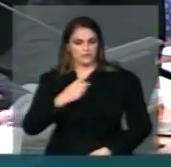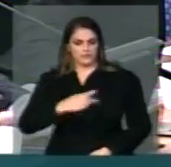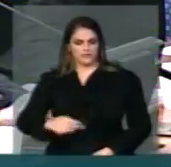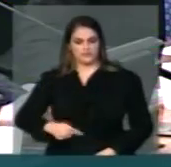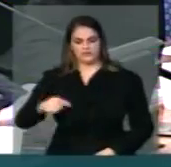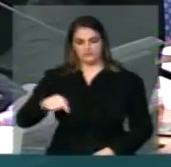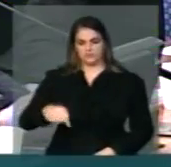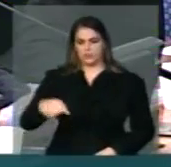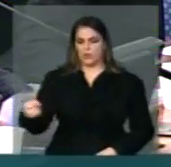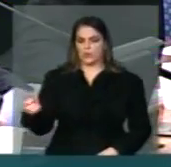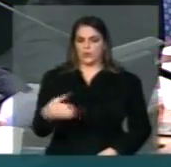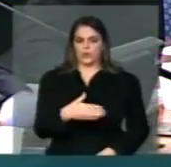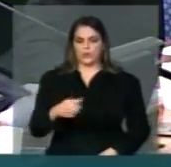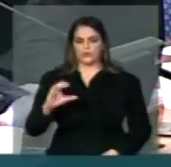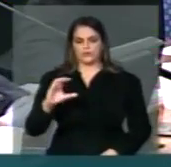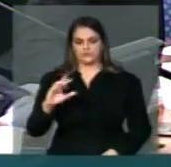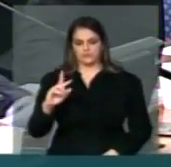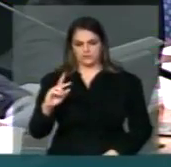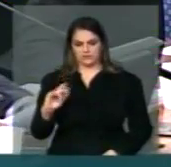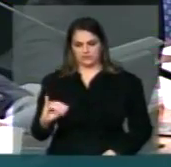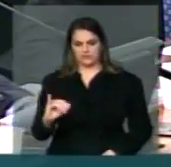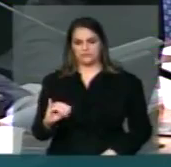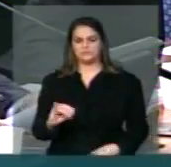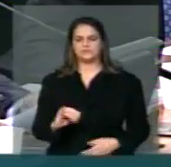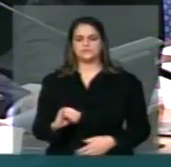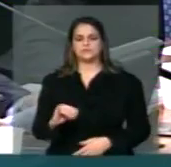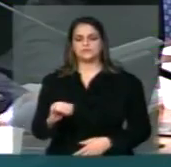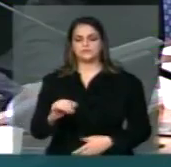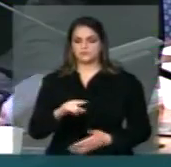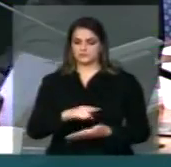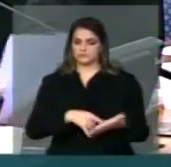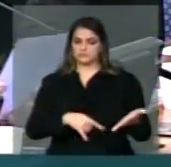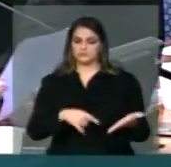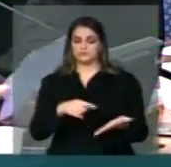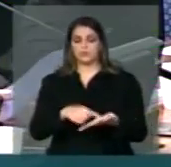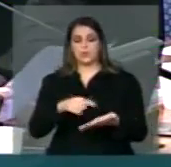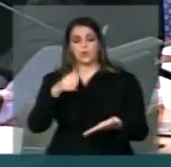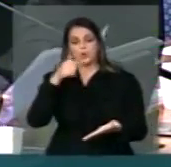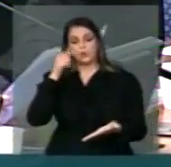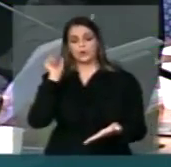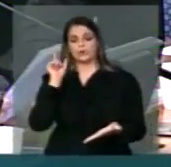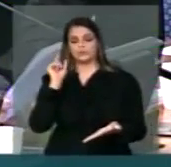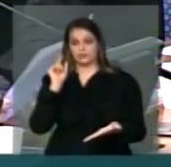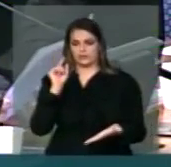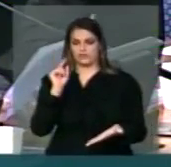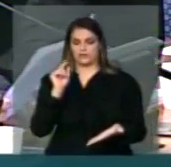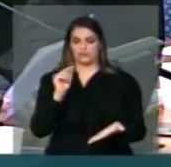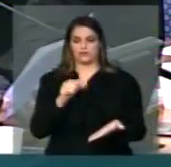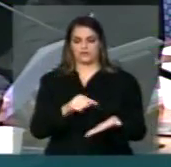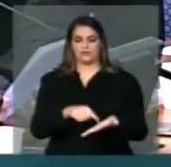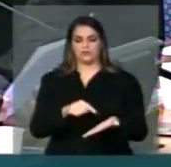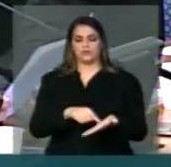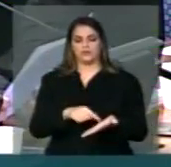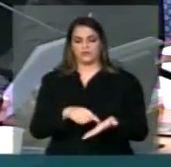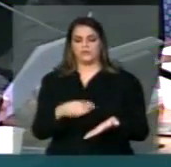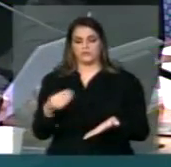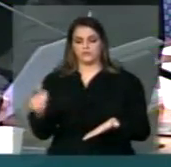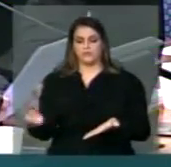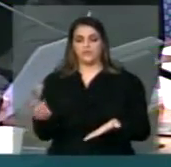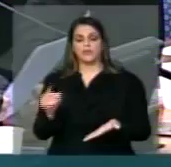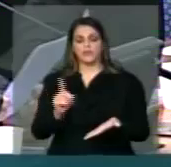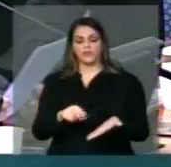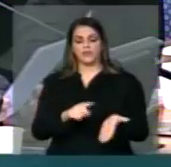tenho aqui, deputados, o requerimento que eu indiquei ontem, que é do dia